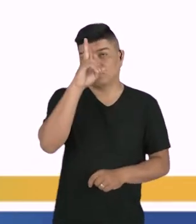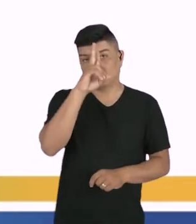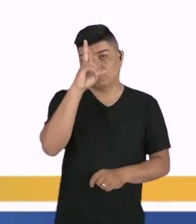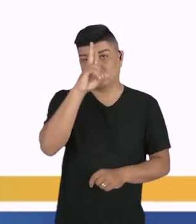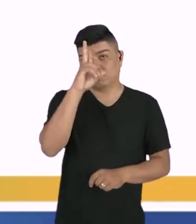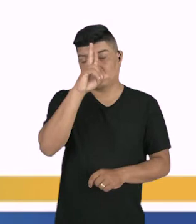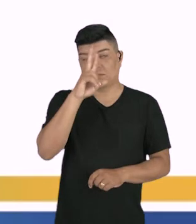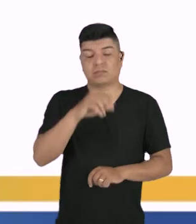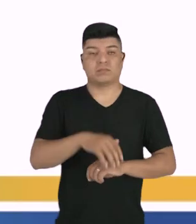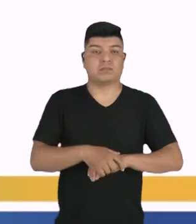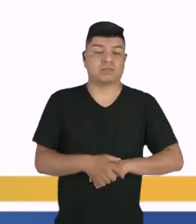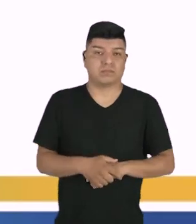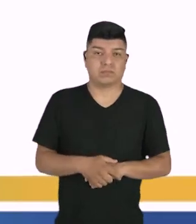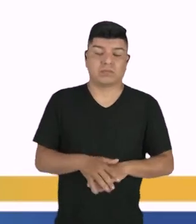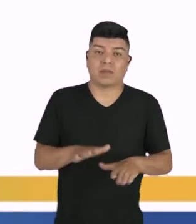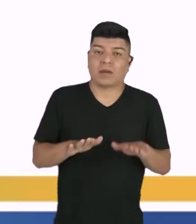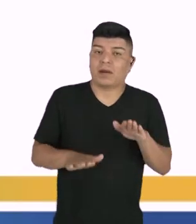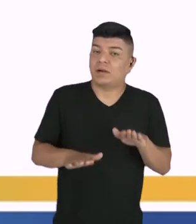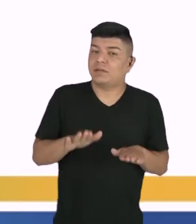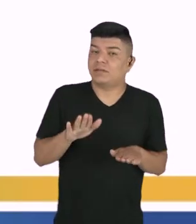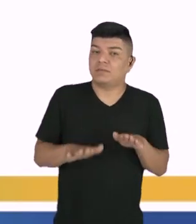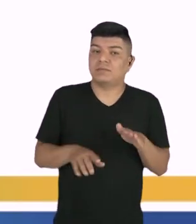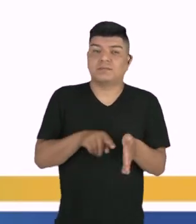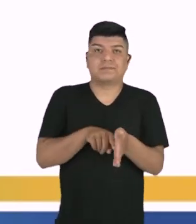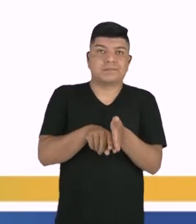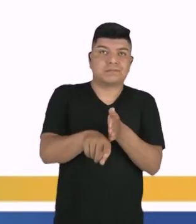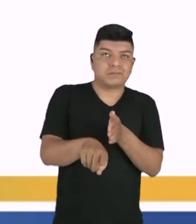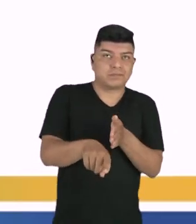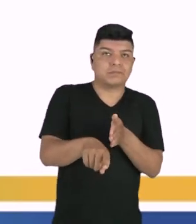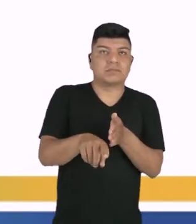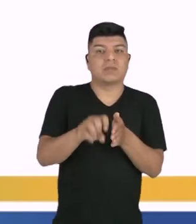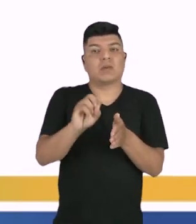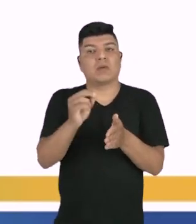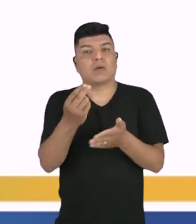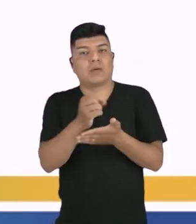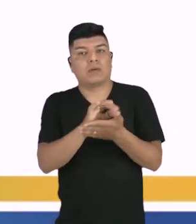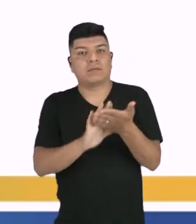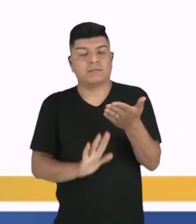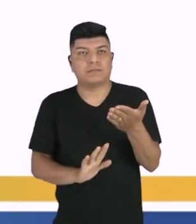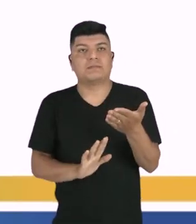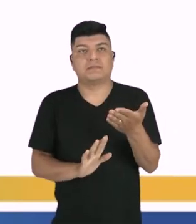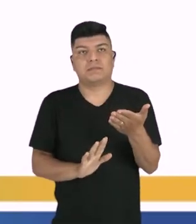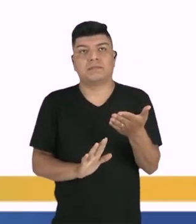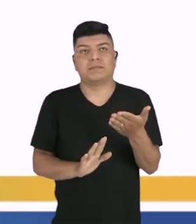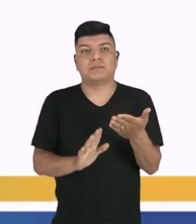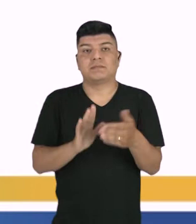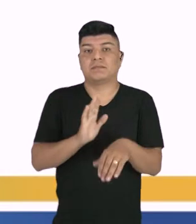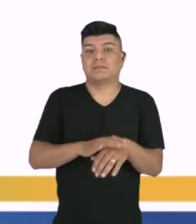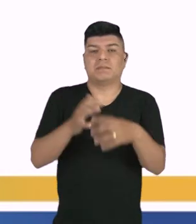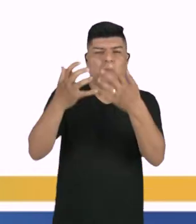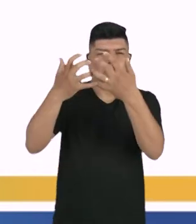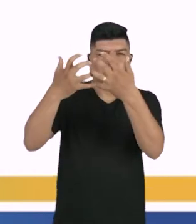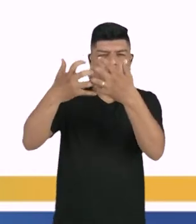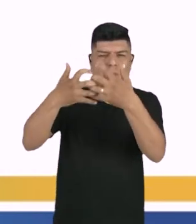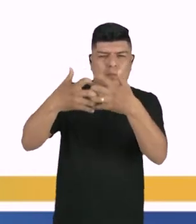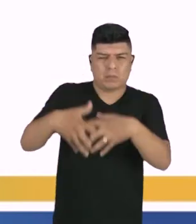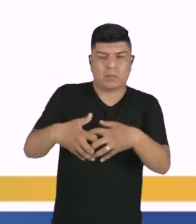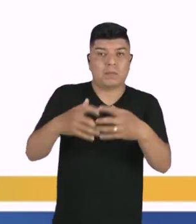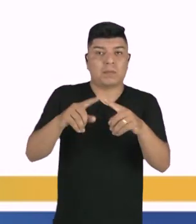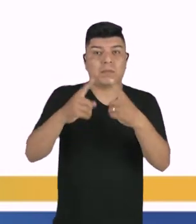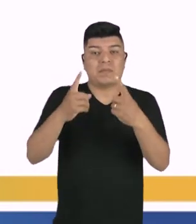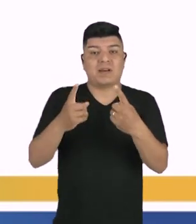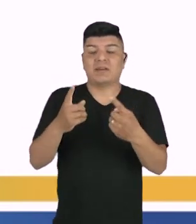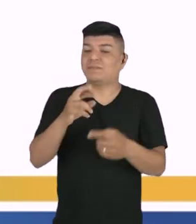Lembrando que muitas vezes a questão parece, ou a atividade, a situação, problema parece ser mais complexa, mas